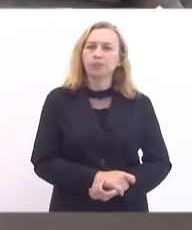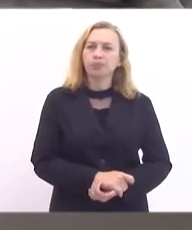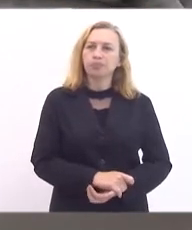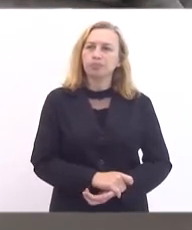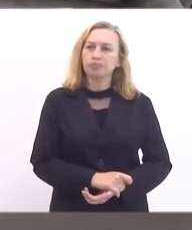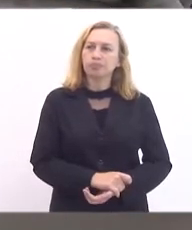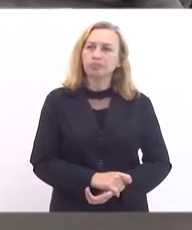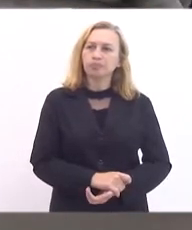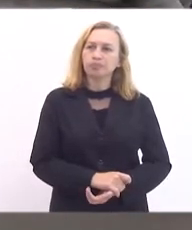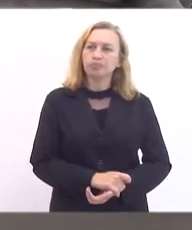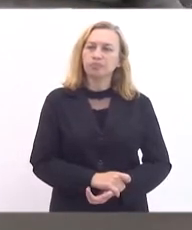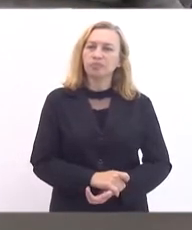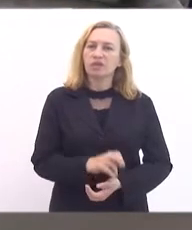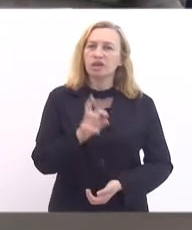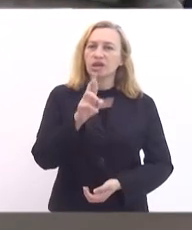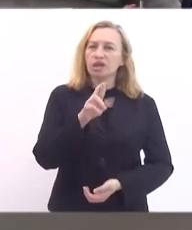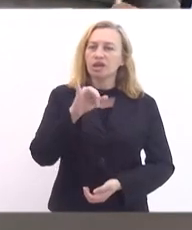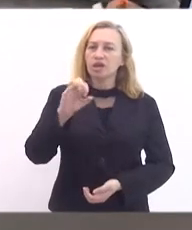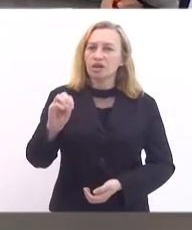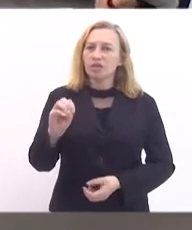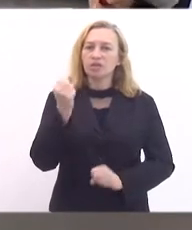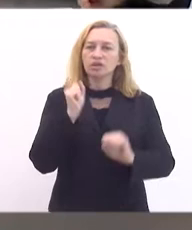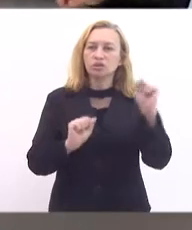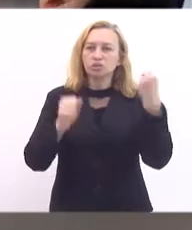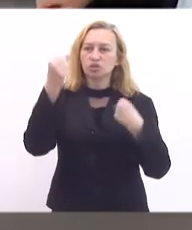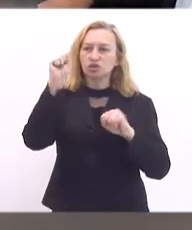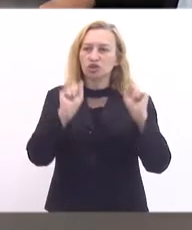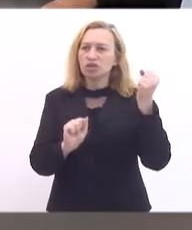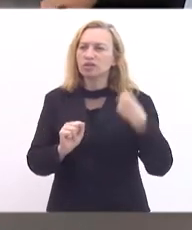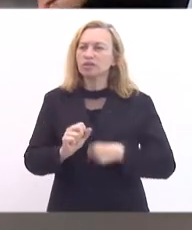o Parque Rio indústria e